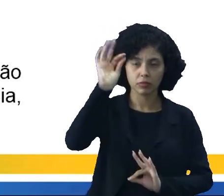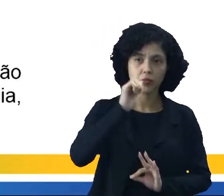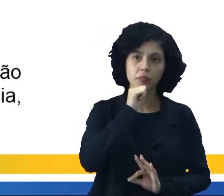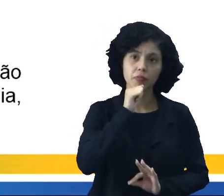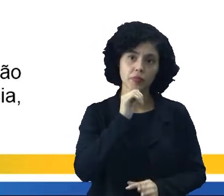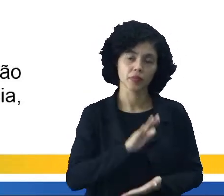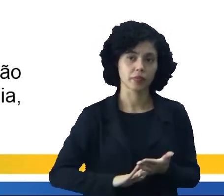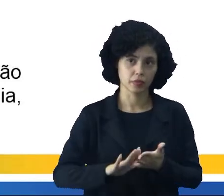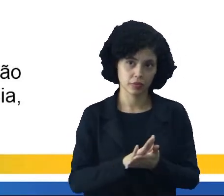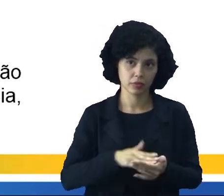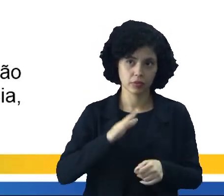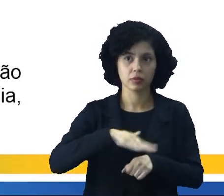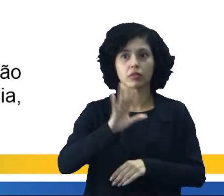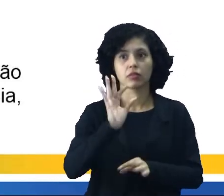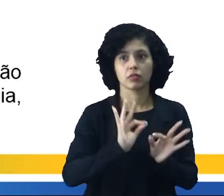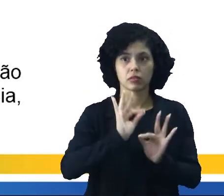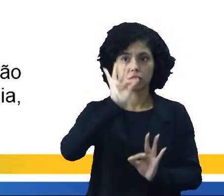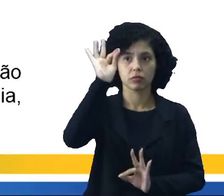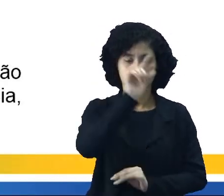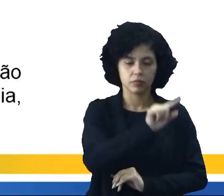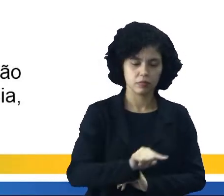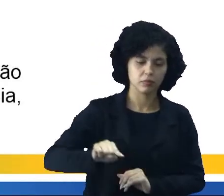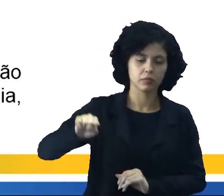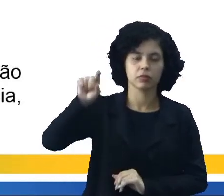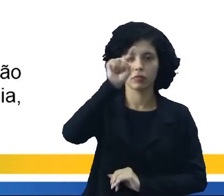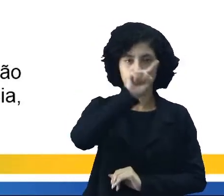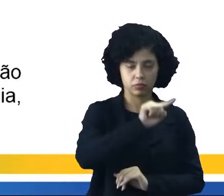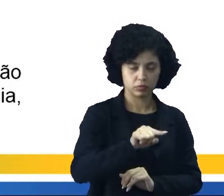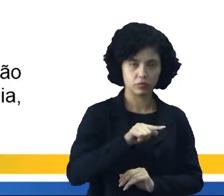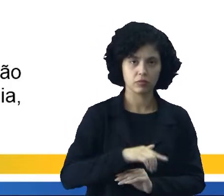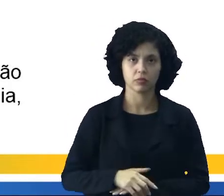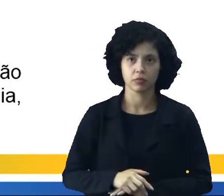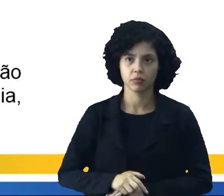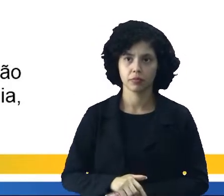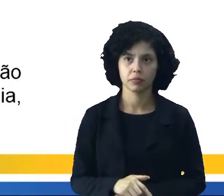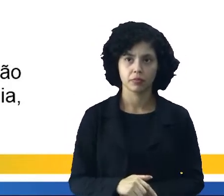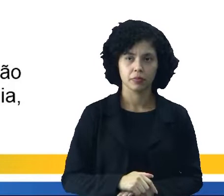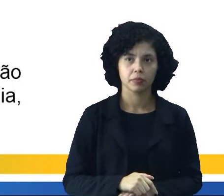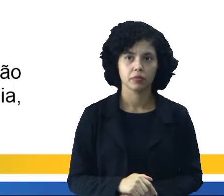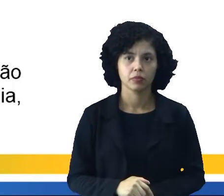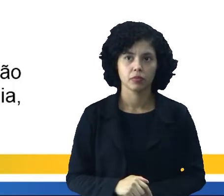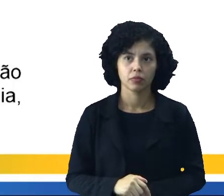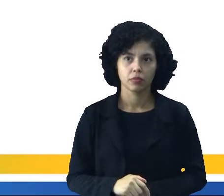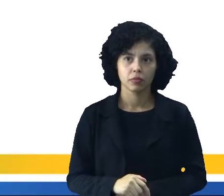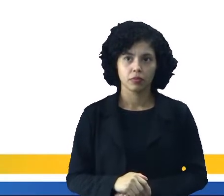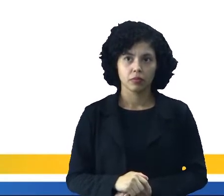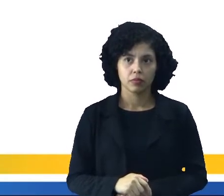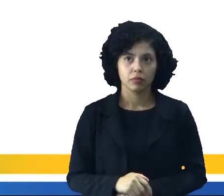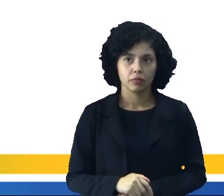da circunferência que nada mais é que o comprimento do Contorno do círculo